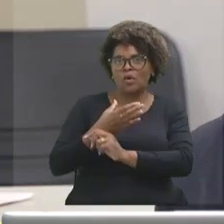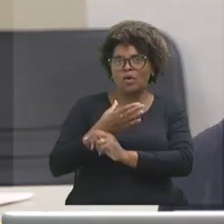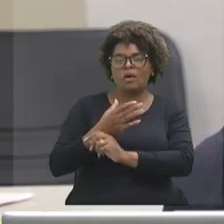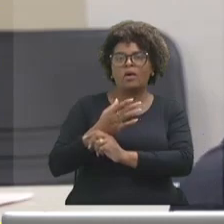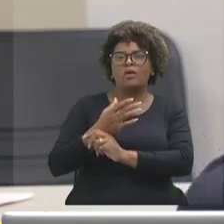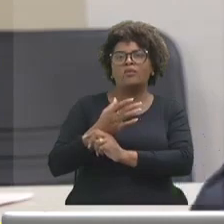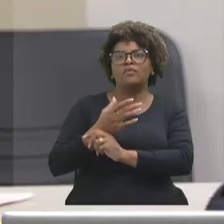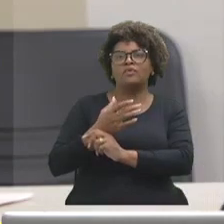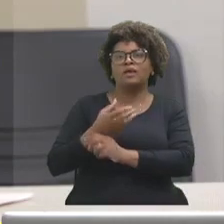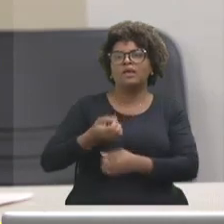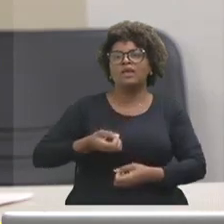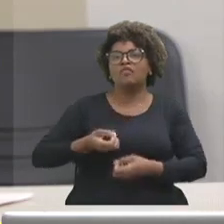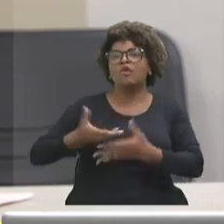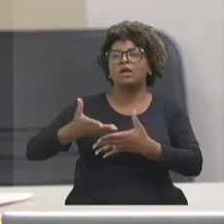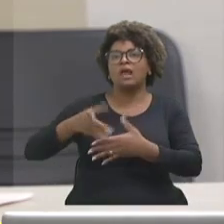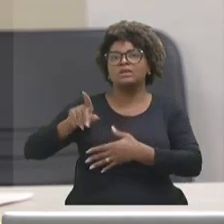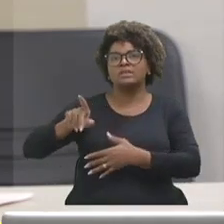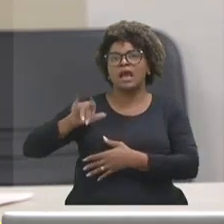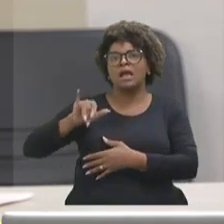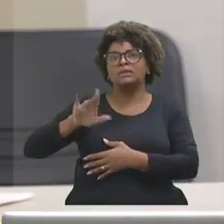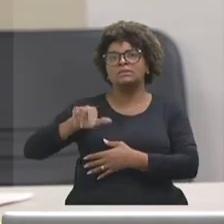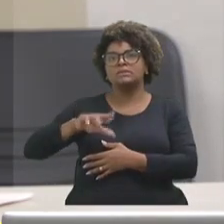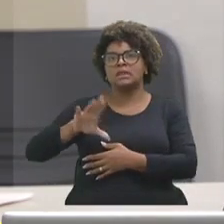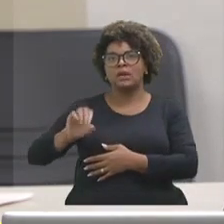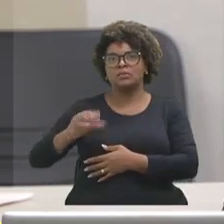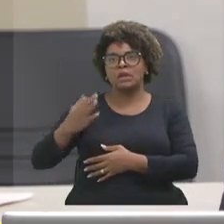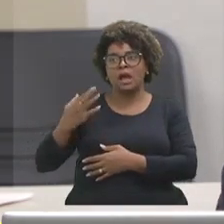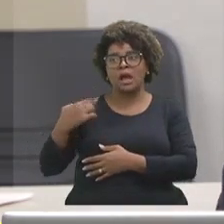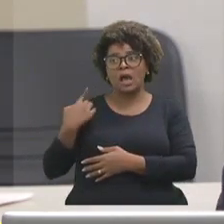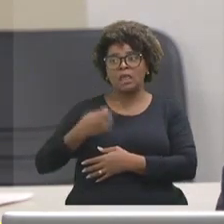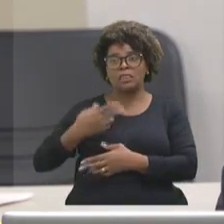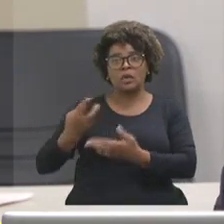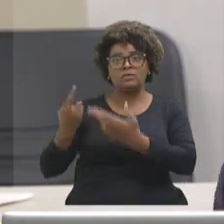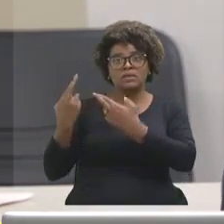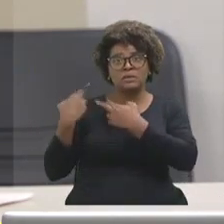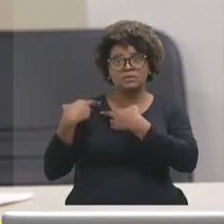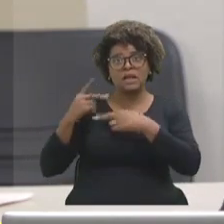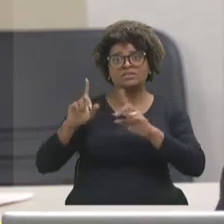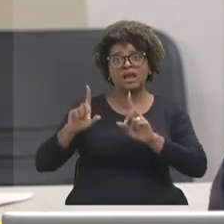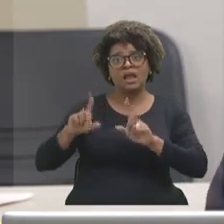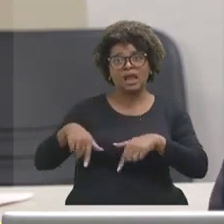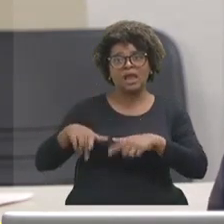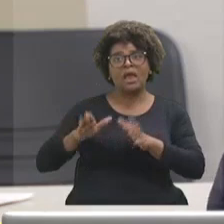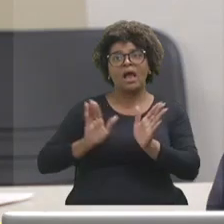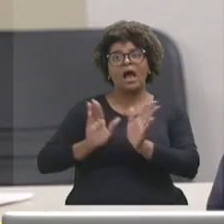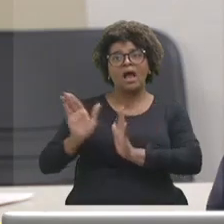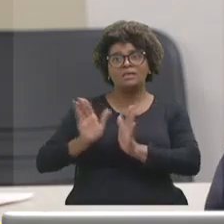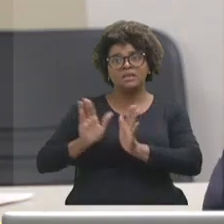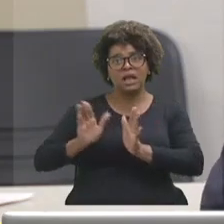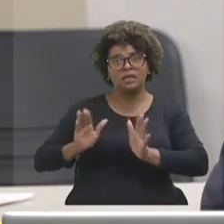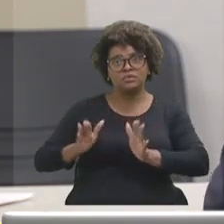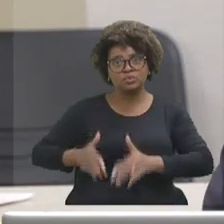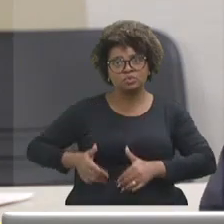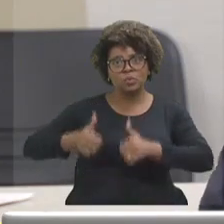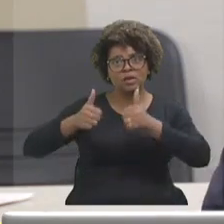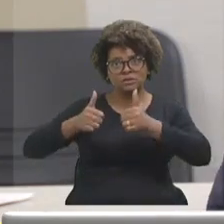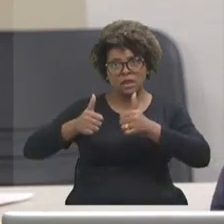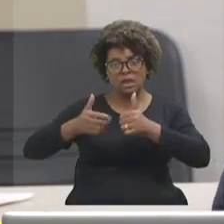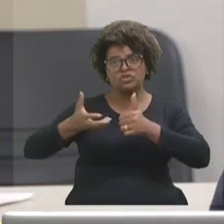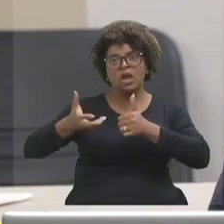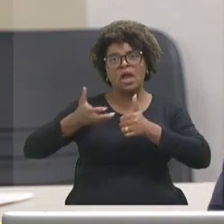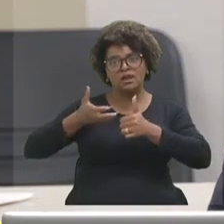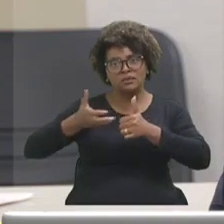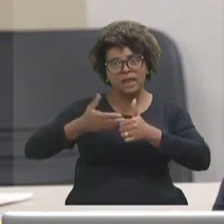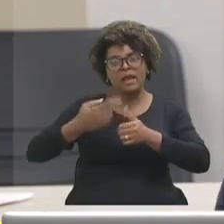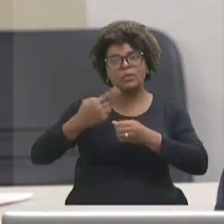expectativa de uma reunião na próxima semana e o nosso papel como secretaria é dar acesso de qualidade então a gente quer Itaúna forte a gente quer